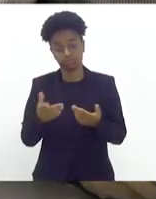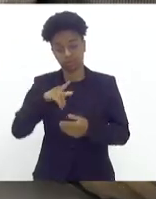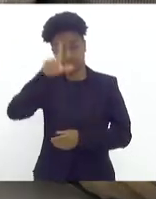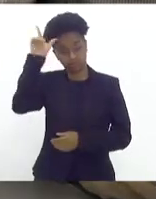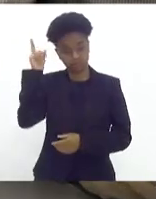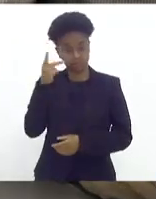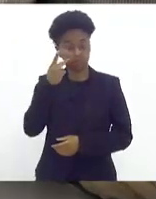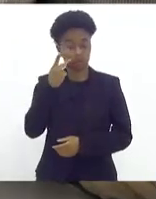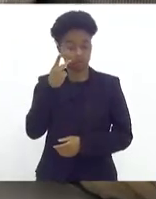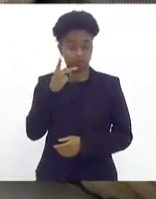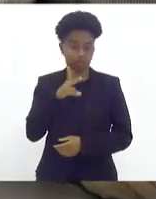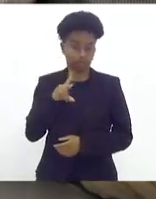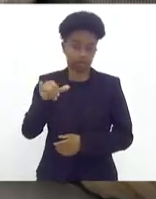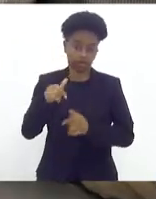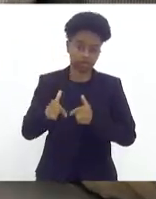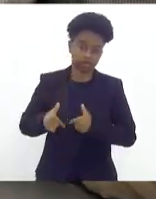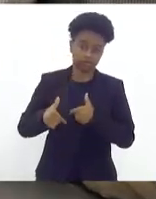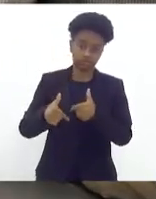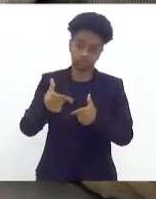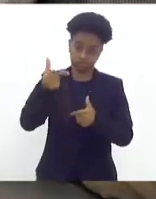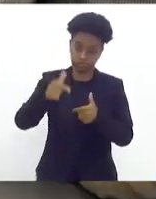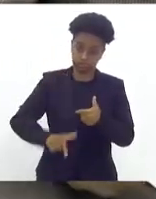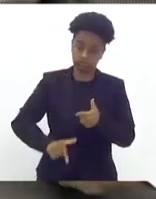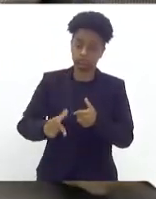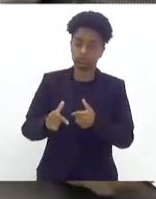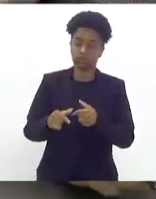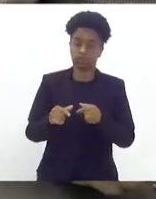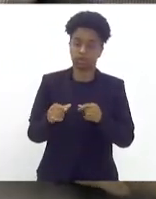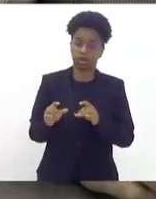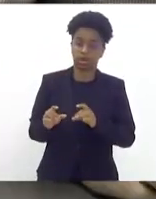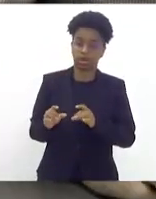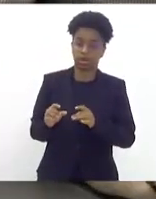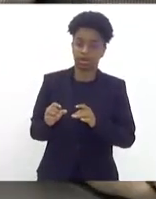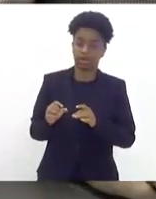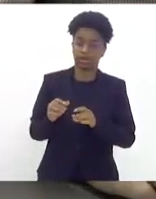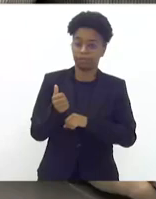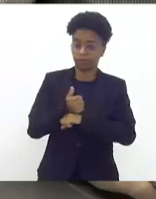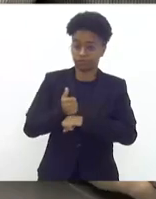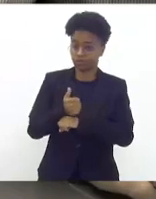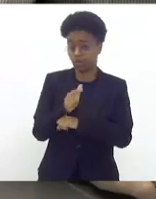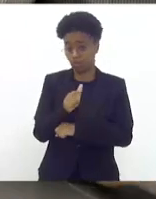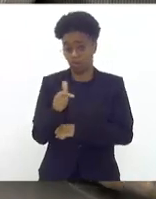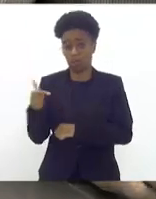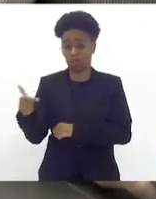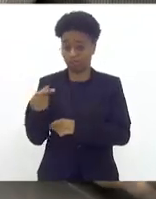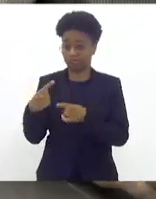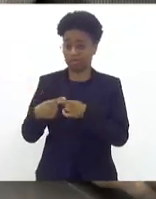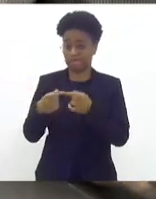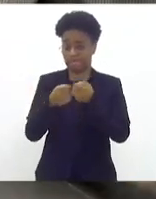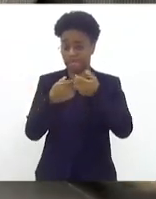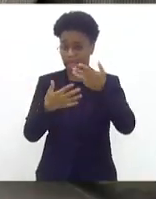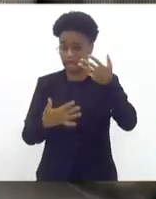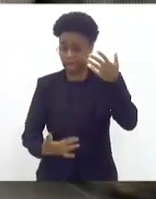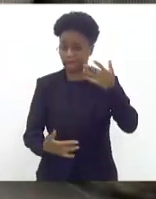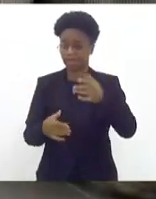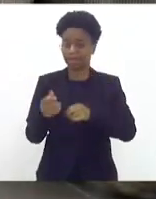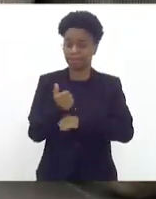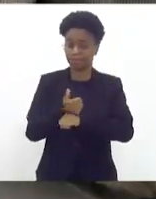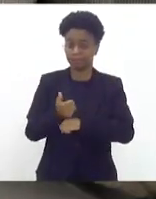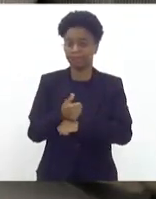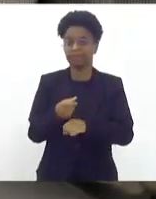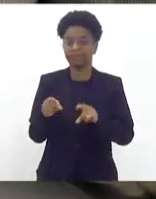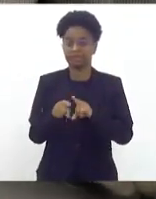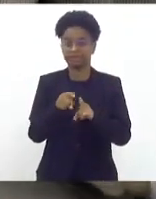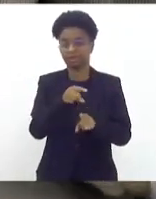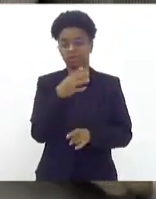vai exercer mais uma especialidade sua de engenheiro plantador de árvores belas